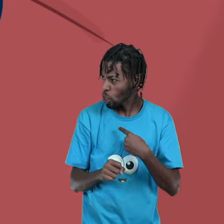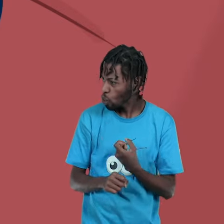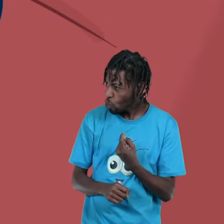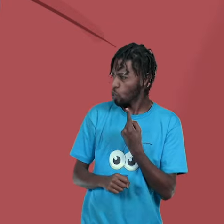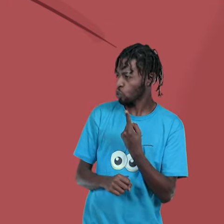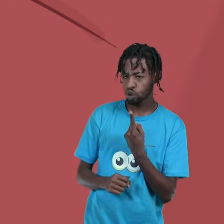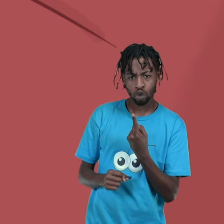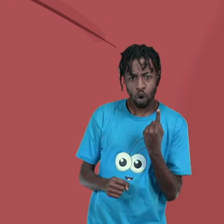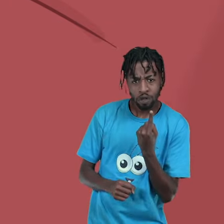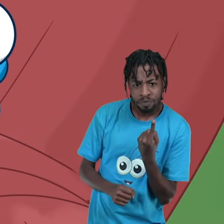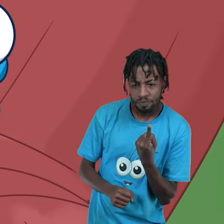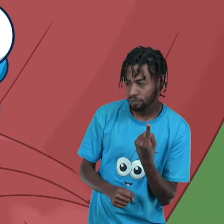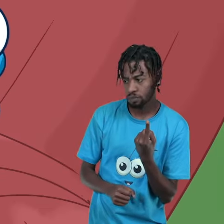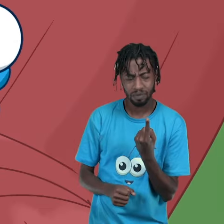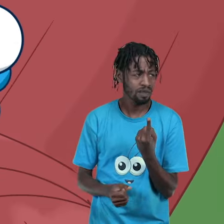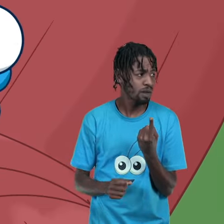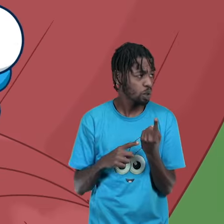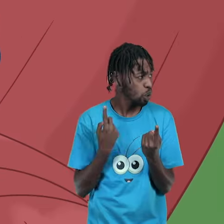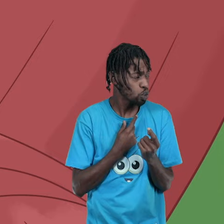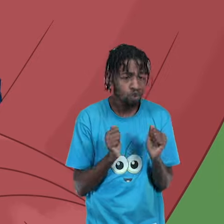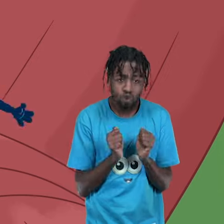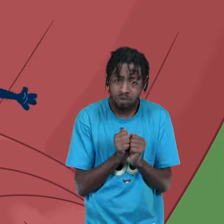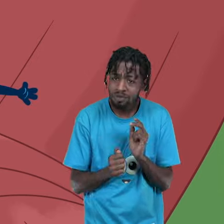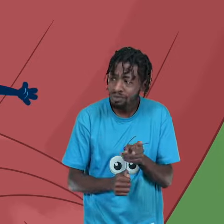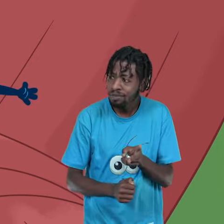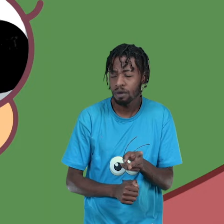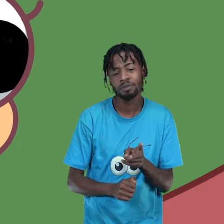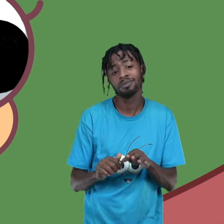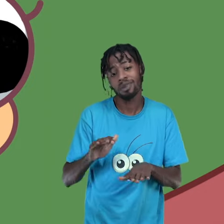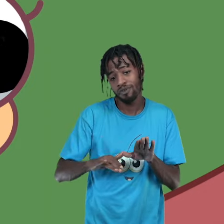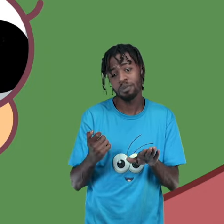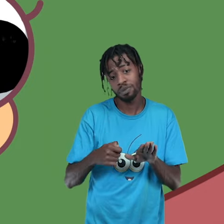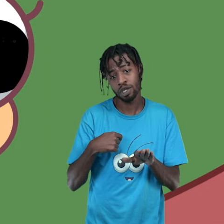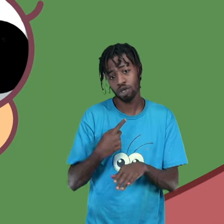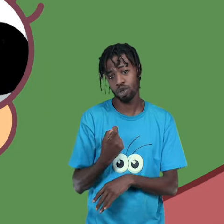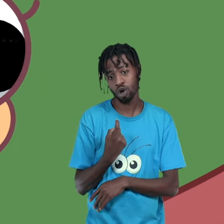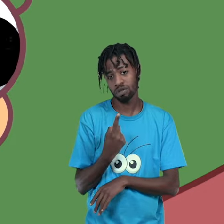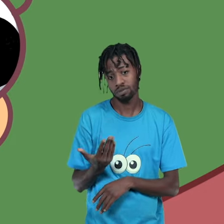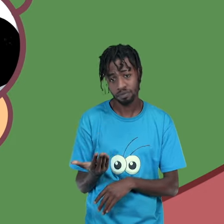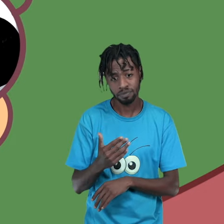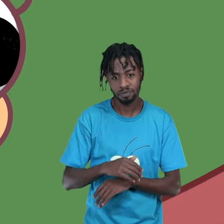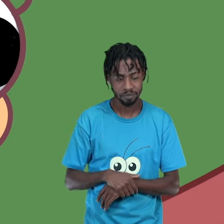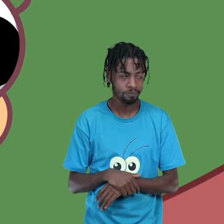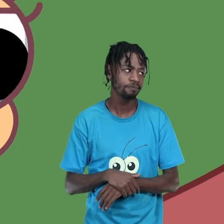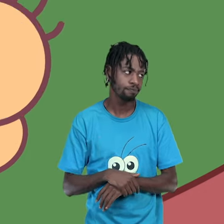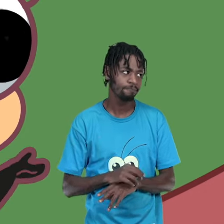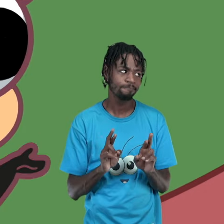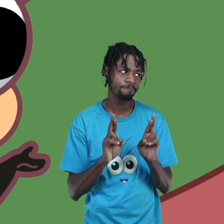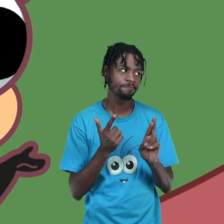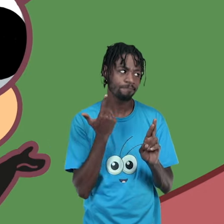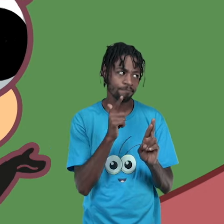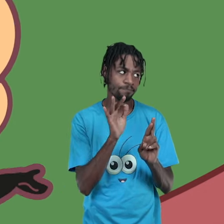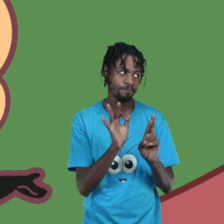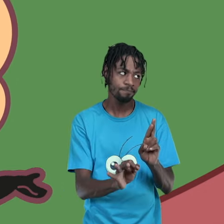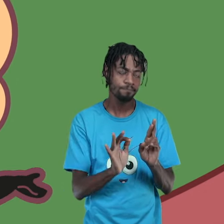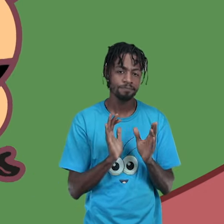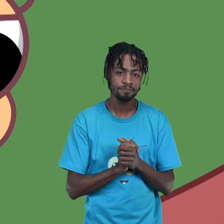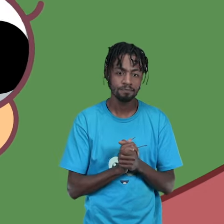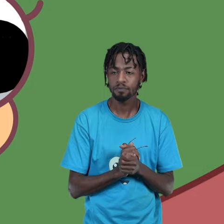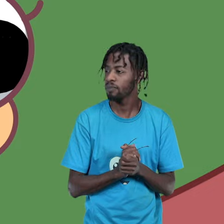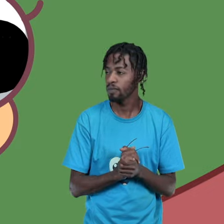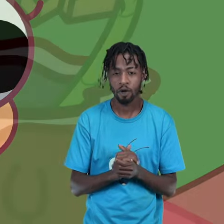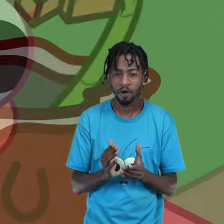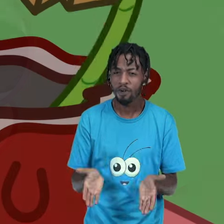Oi? Sozinho? Mas nós sempre andamos juntos. Mas às vezes precisamos andar sozinhos. Vai dar tudo